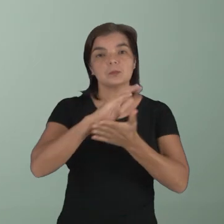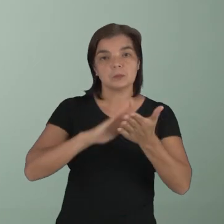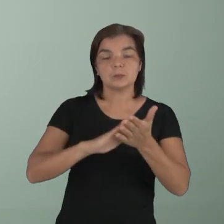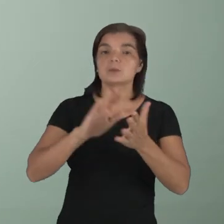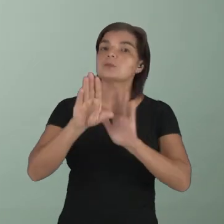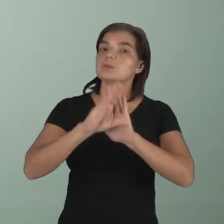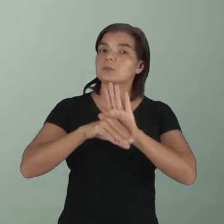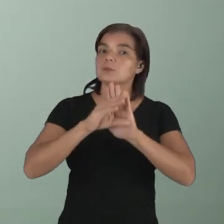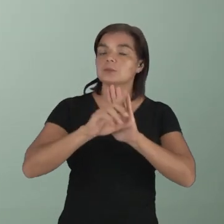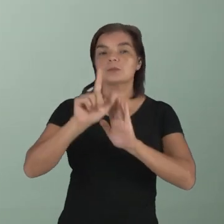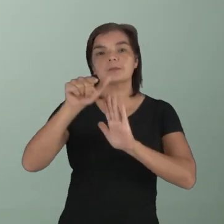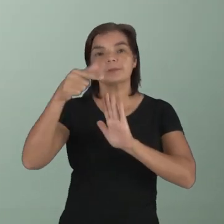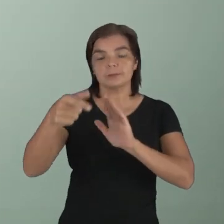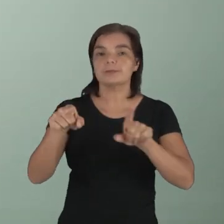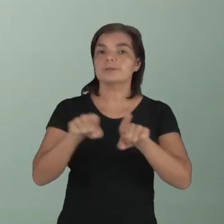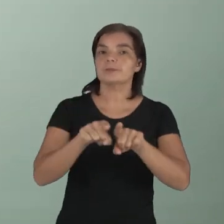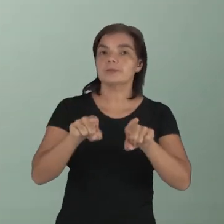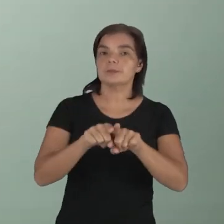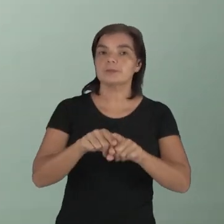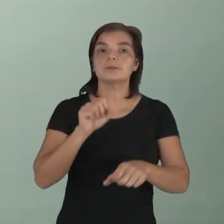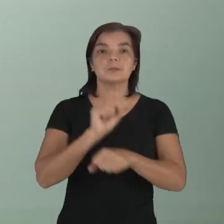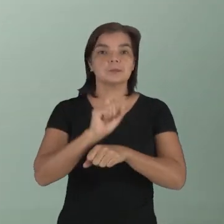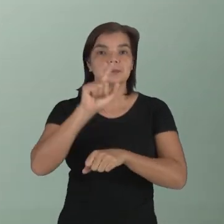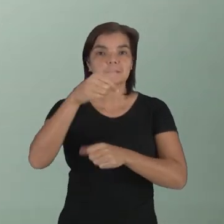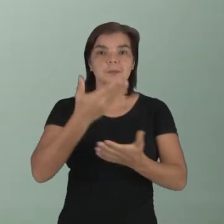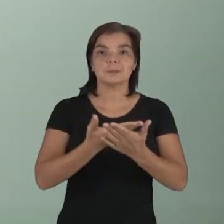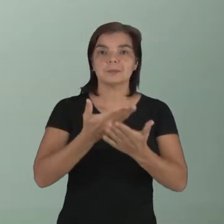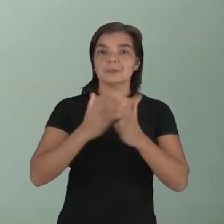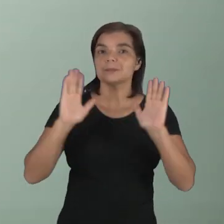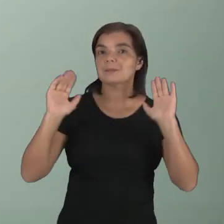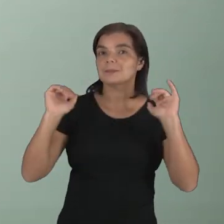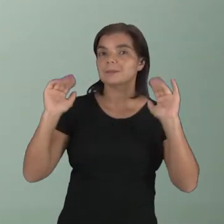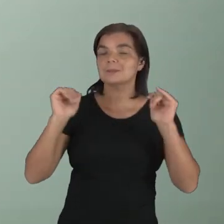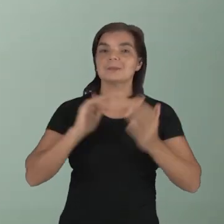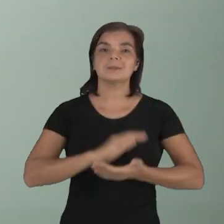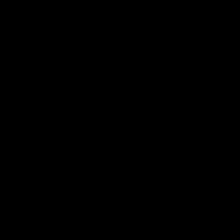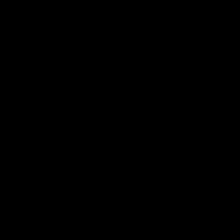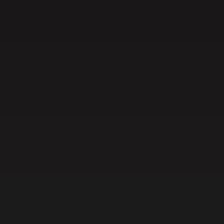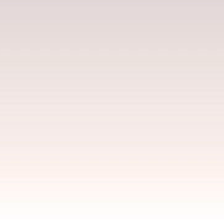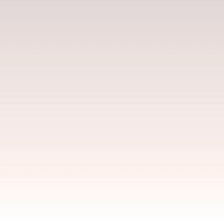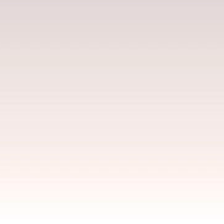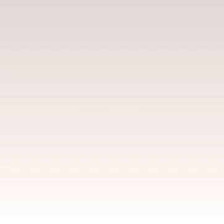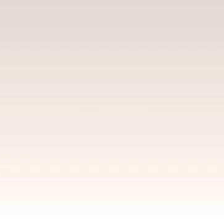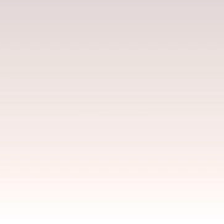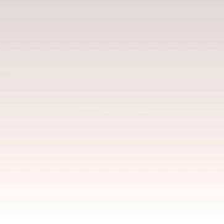sobre esse conteúdo e outros também. Eu te espero aqui na próxima. Até mais!